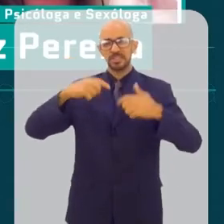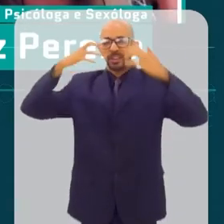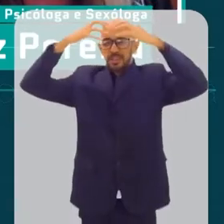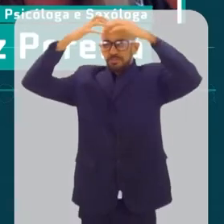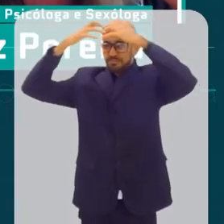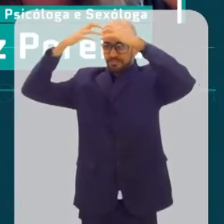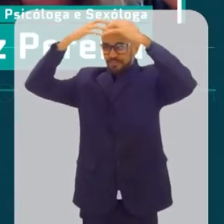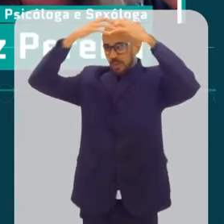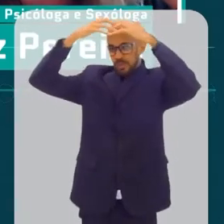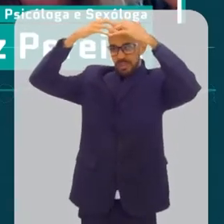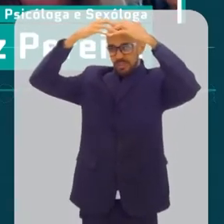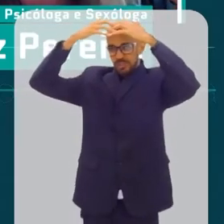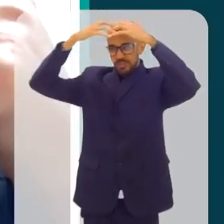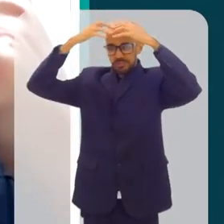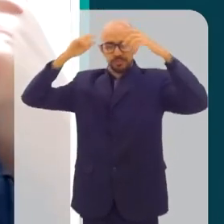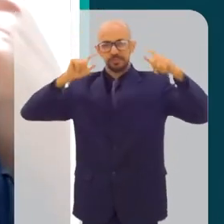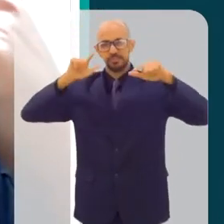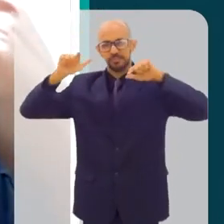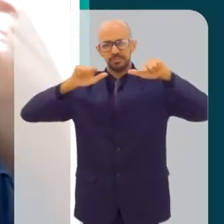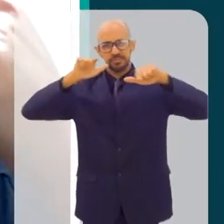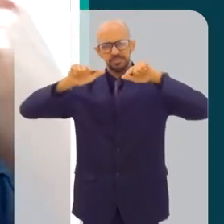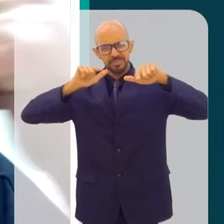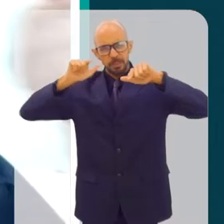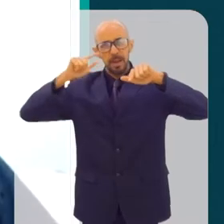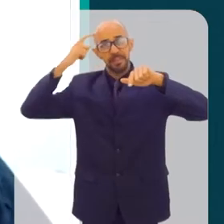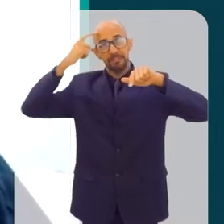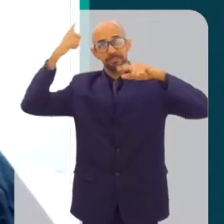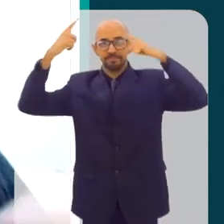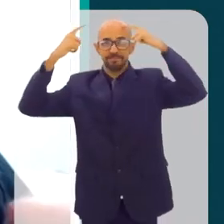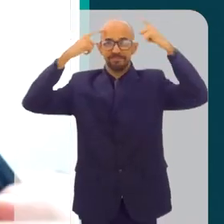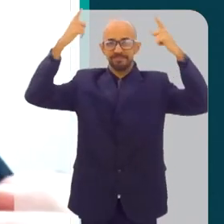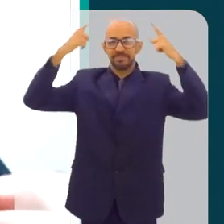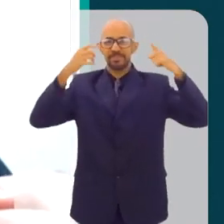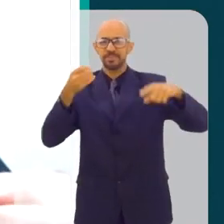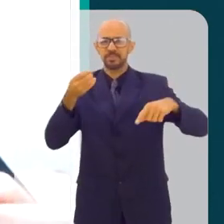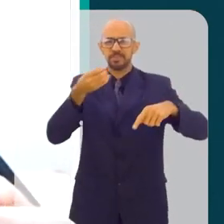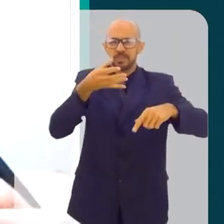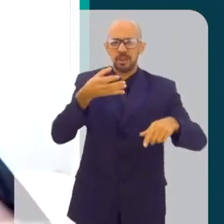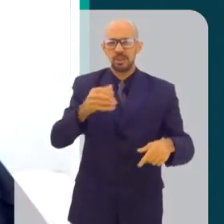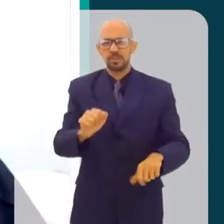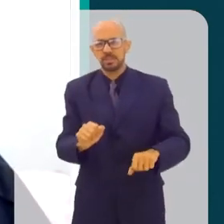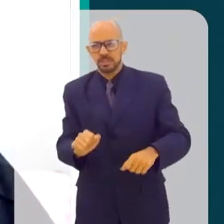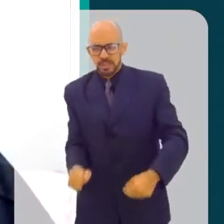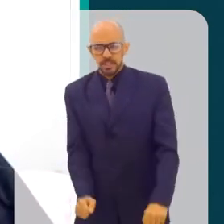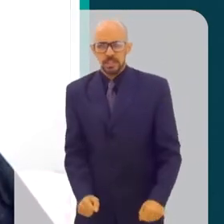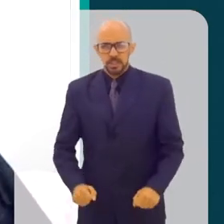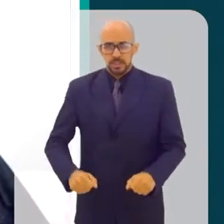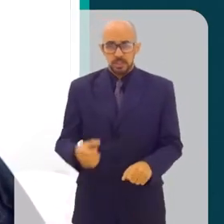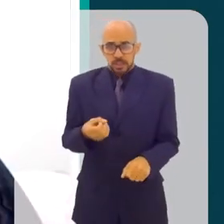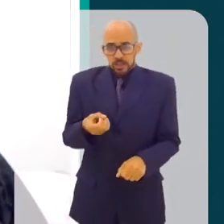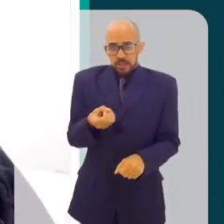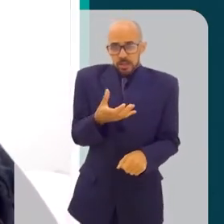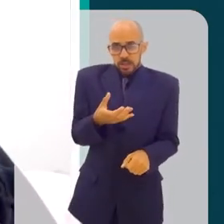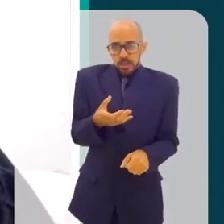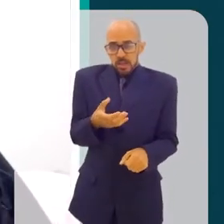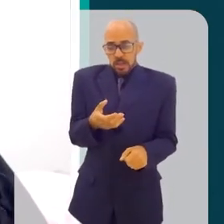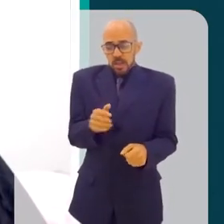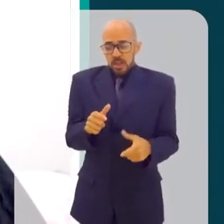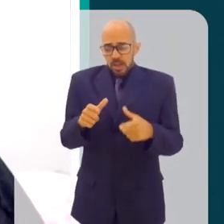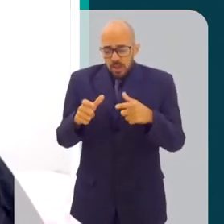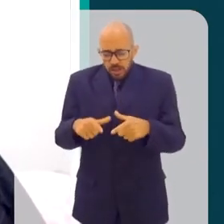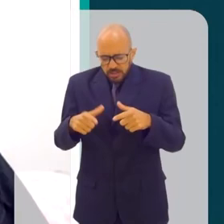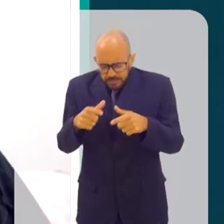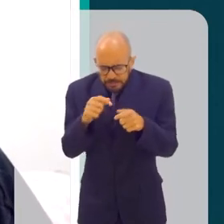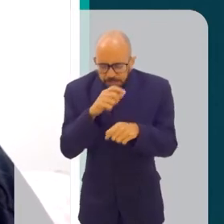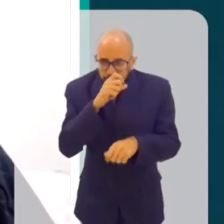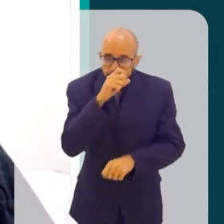a parte cognitiva. Você trabalha a criatividade, buscando novos meios, novas